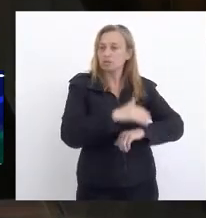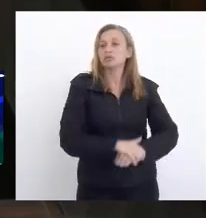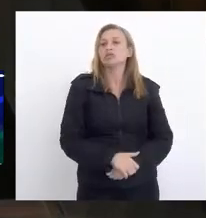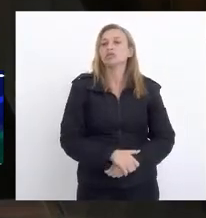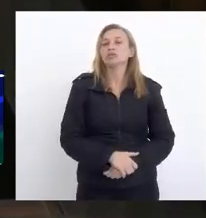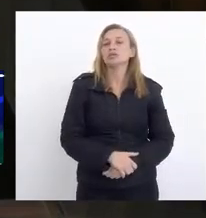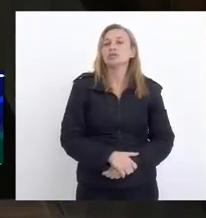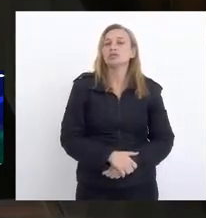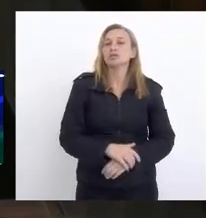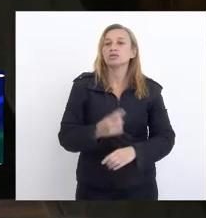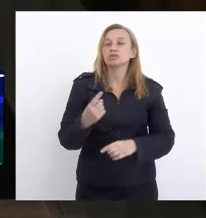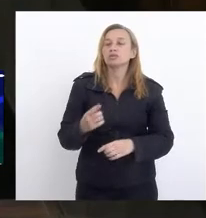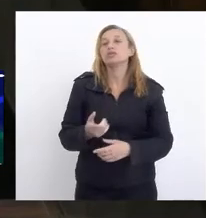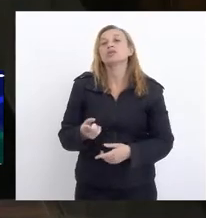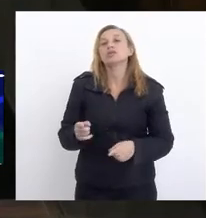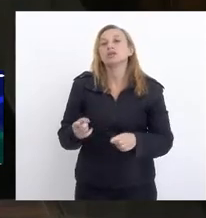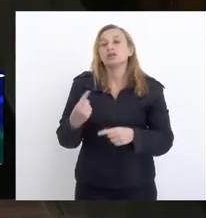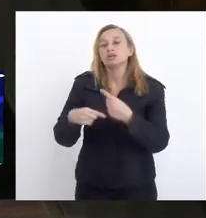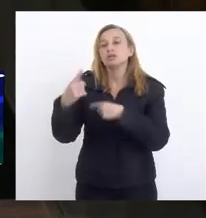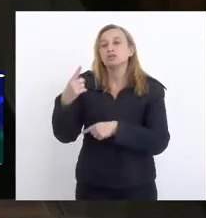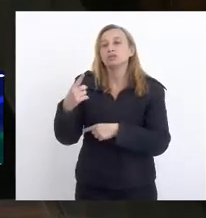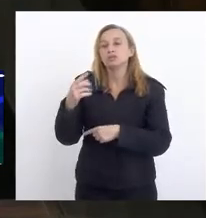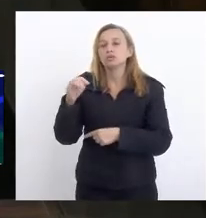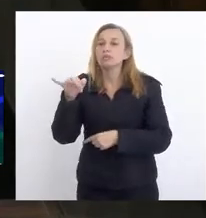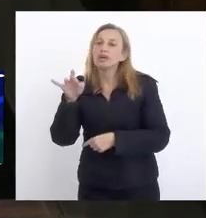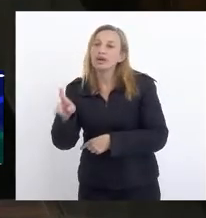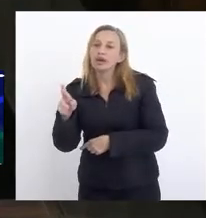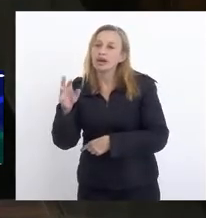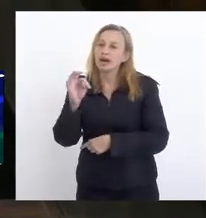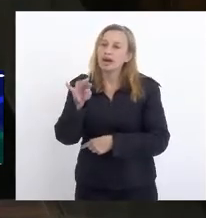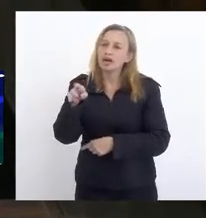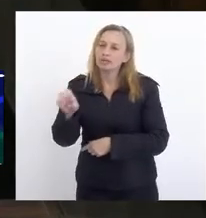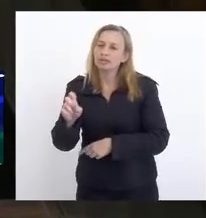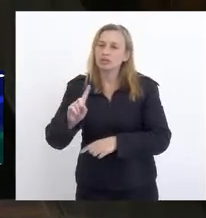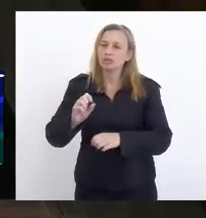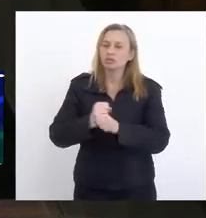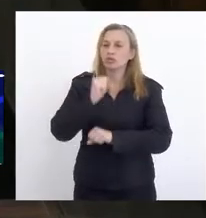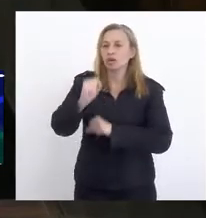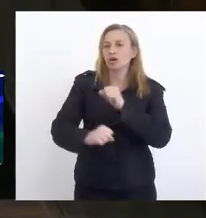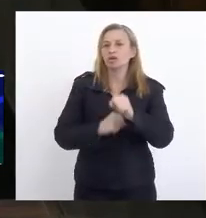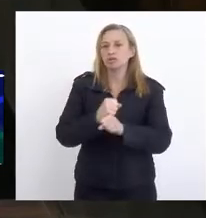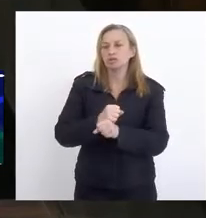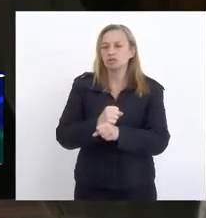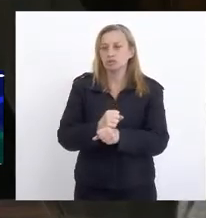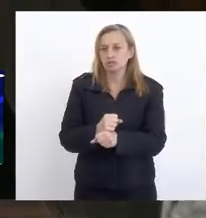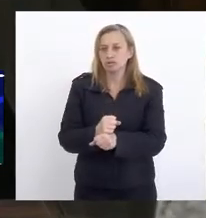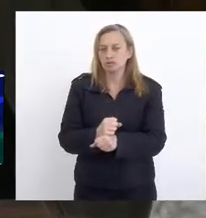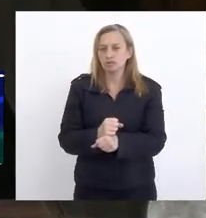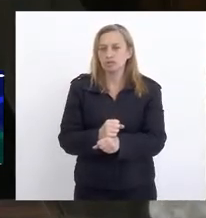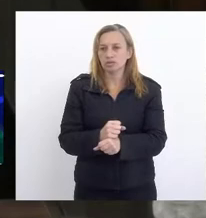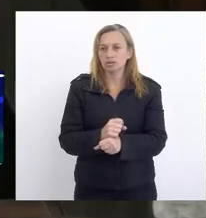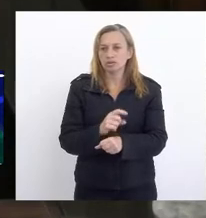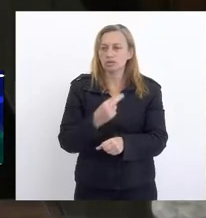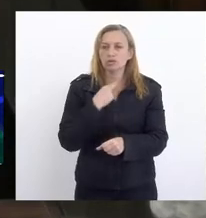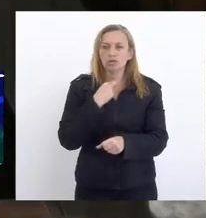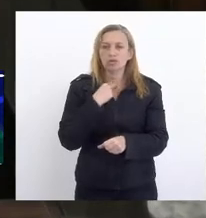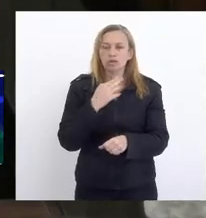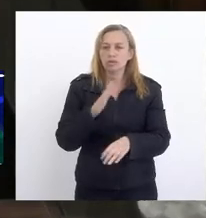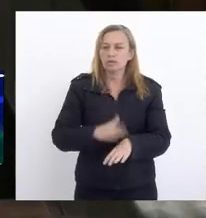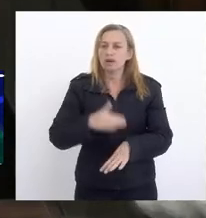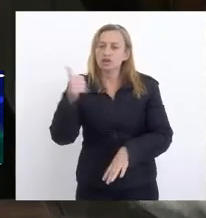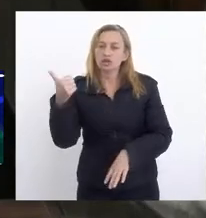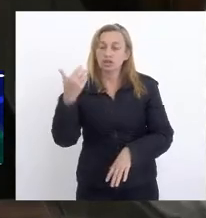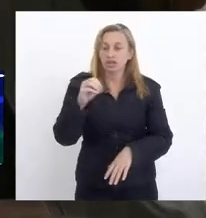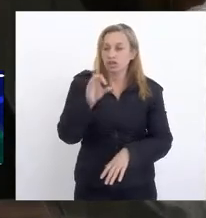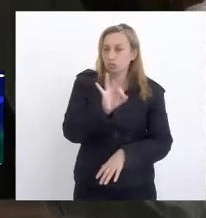e o superávit deixado para o ano seguinte não pode ser superior a 10%, ou